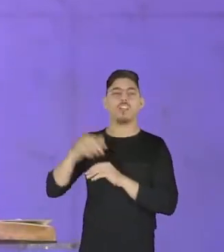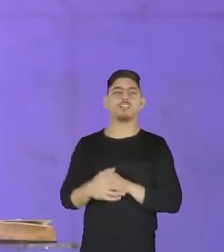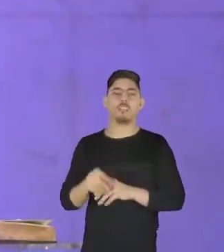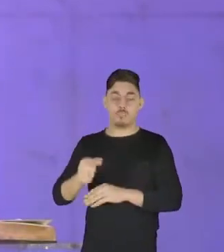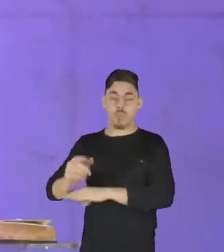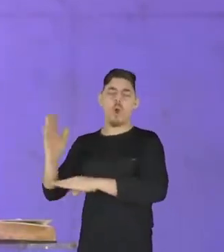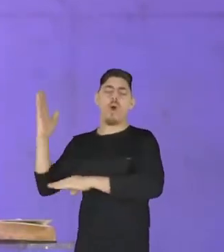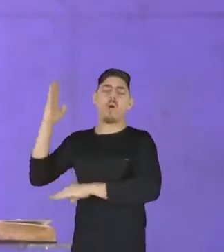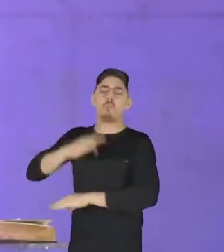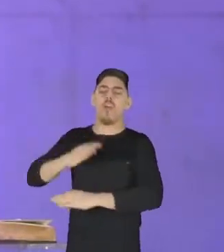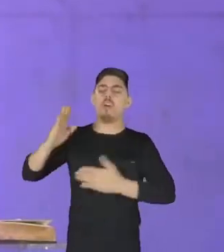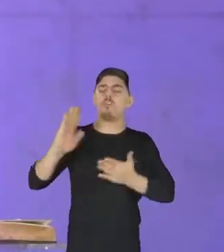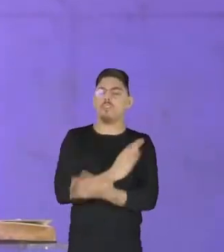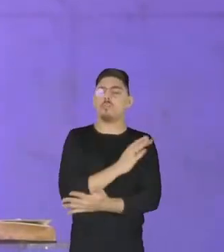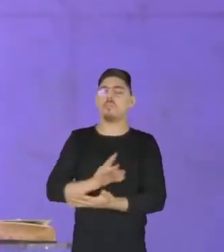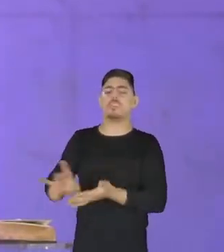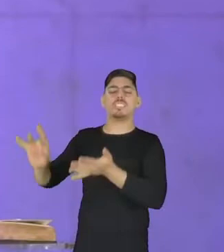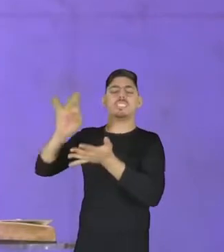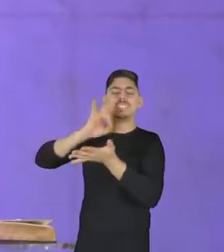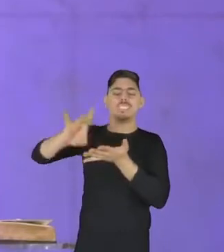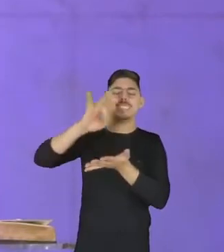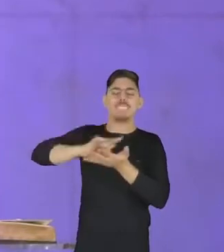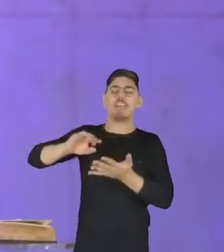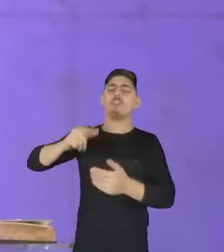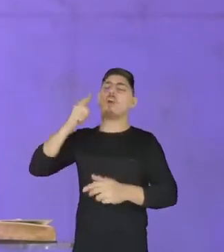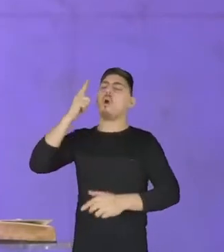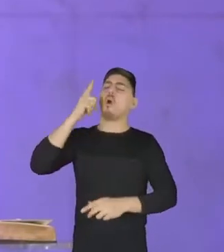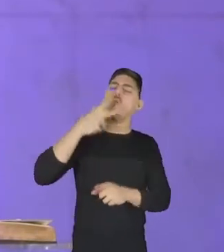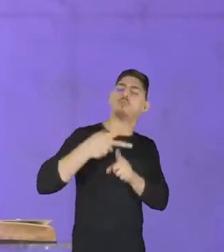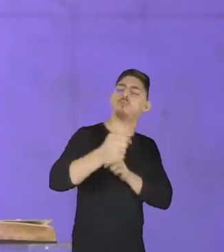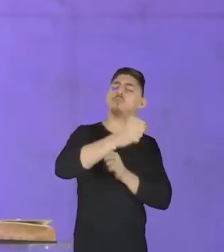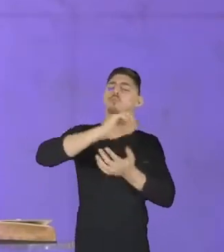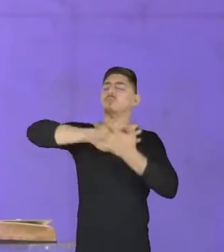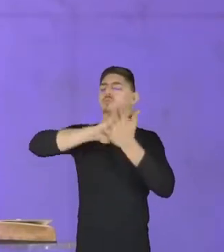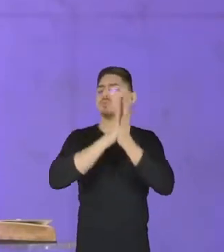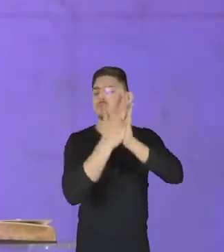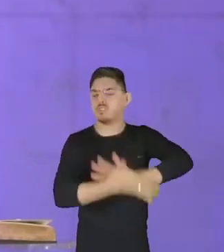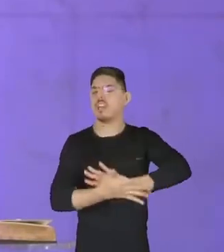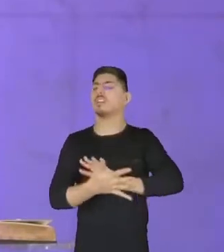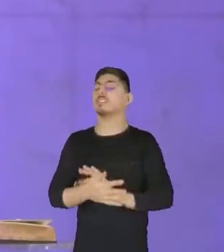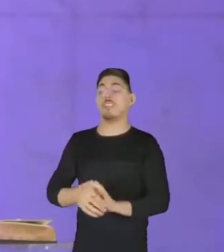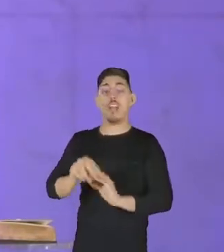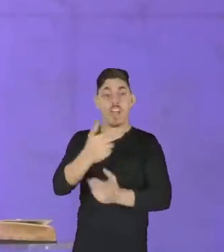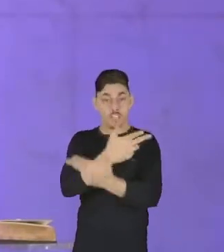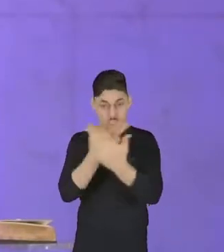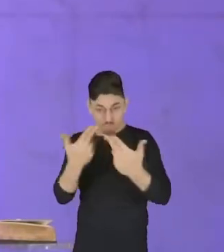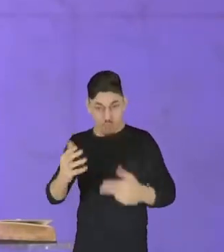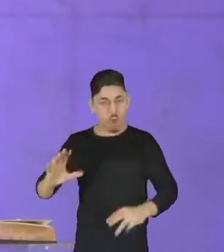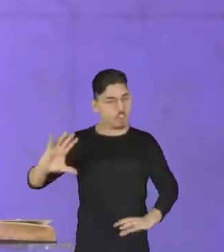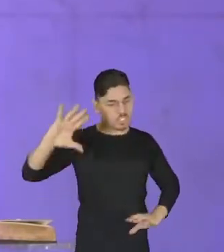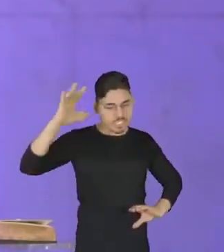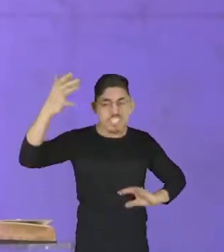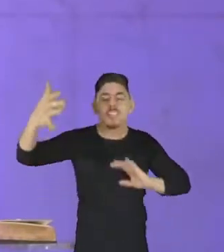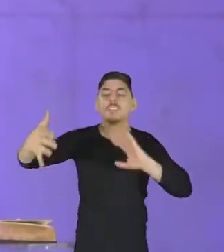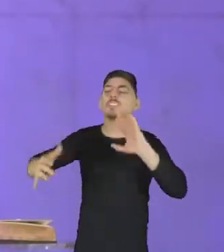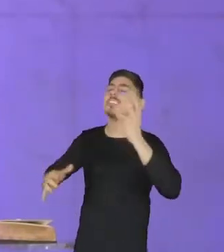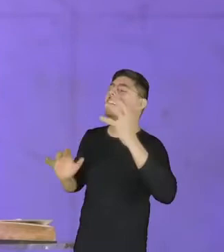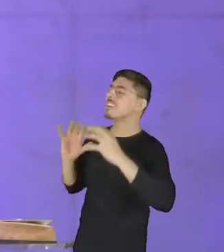mal foi expulso, inimigos foram derrotados, e as coisas começaram a acontecer na vida do